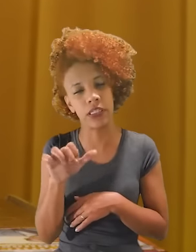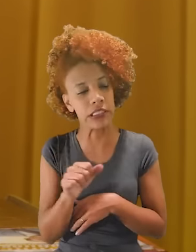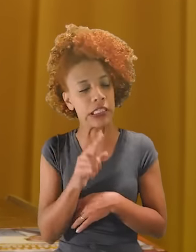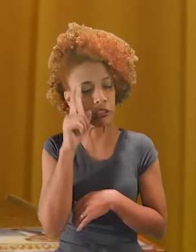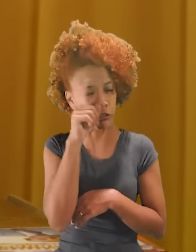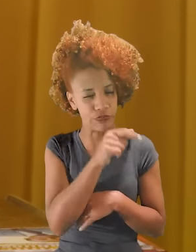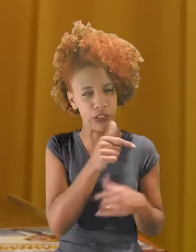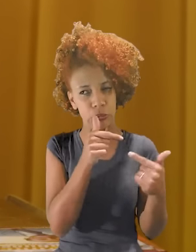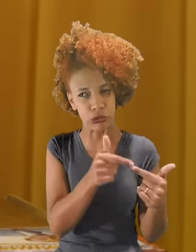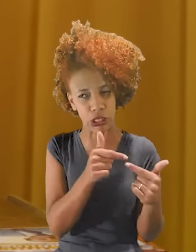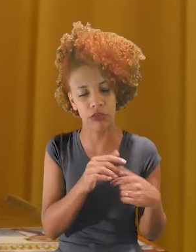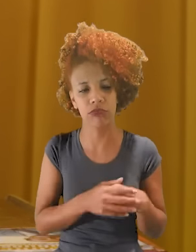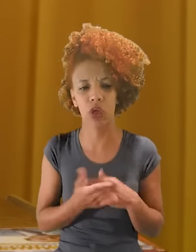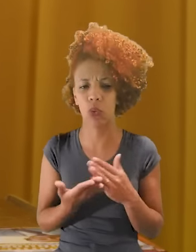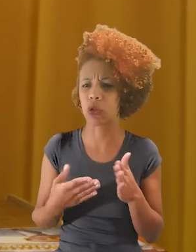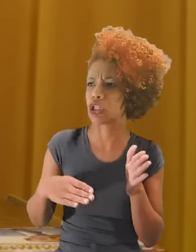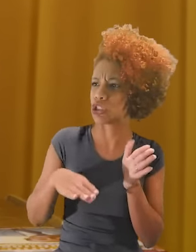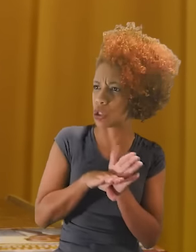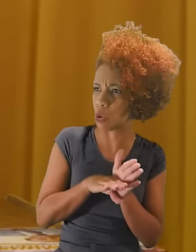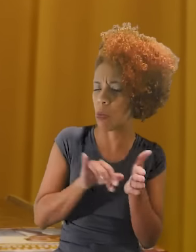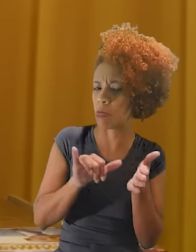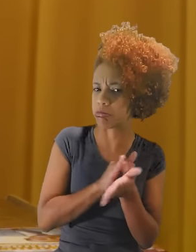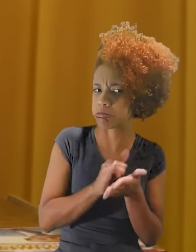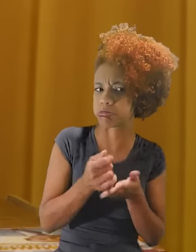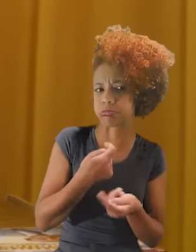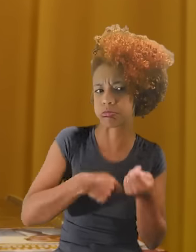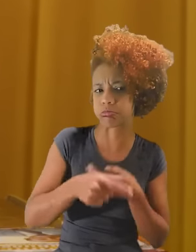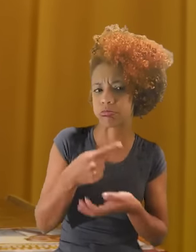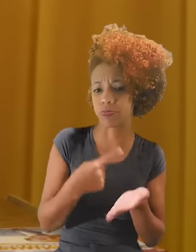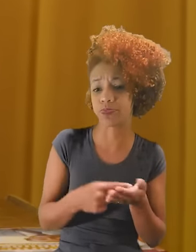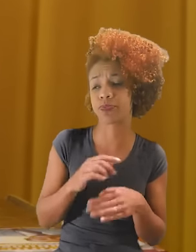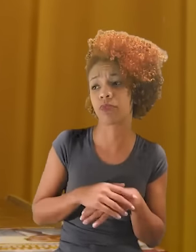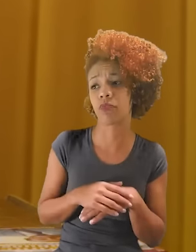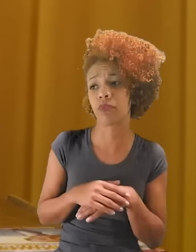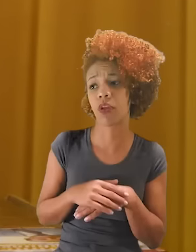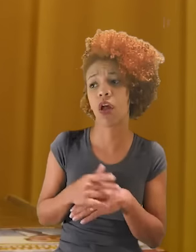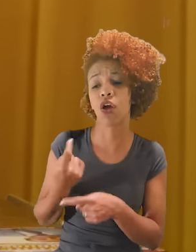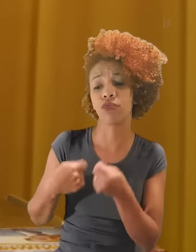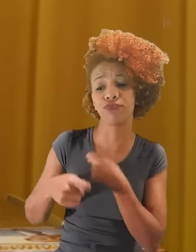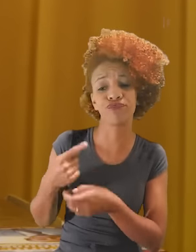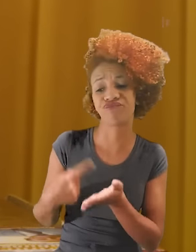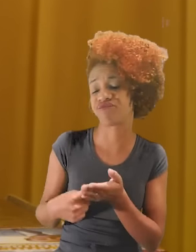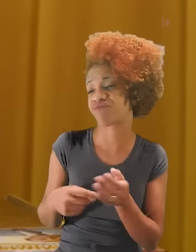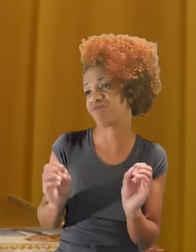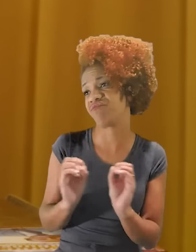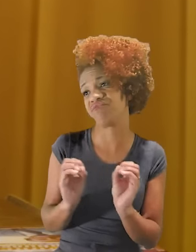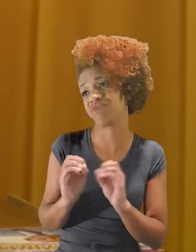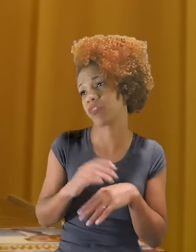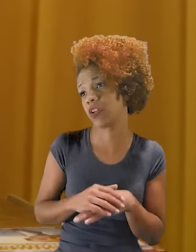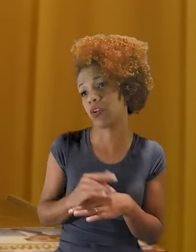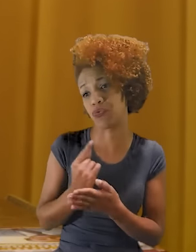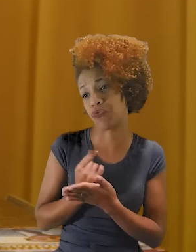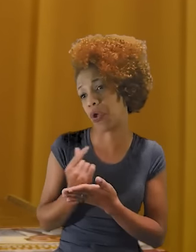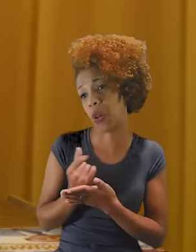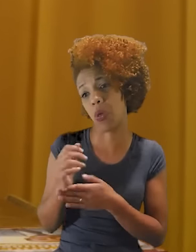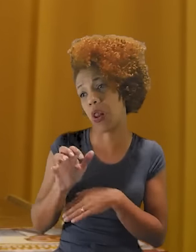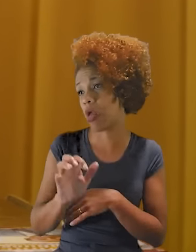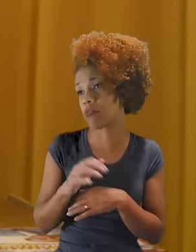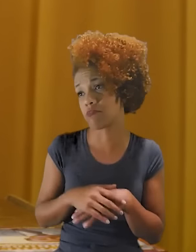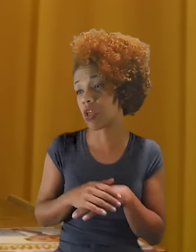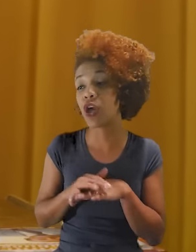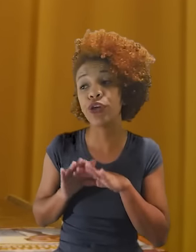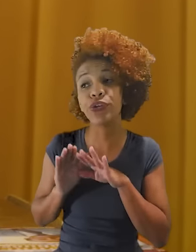grossa. E quando o Walt Disney chegou lá pra renegociar, o cara falou pra ele, ó, eu não vou renegociar nada. O valor que a gente acertou é